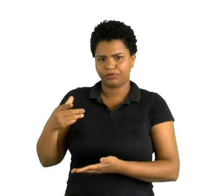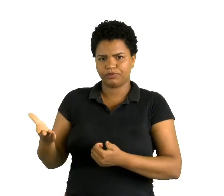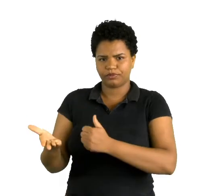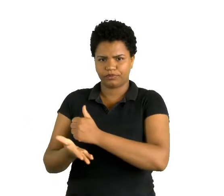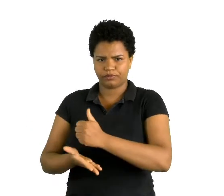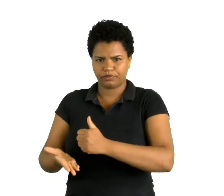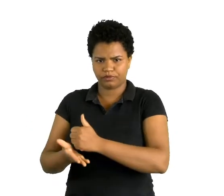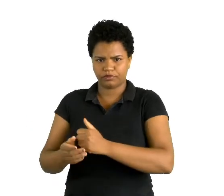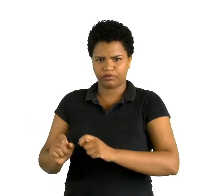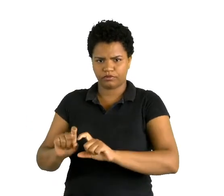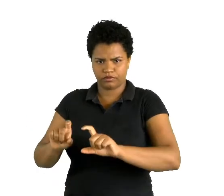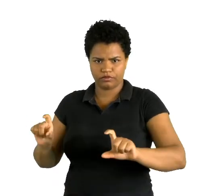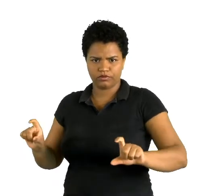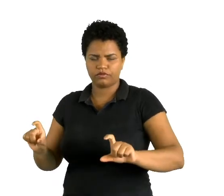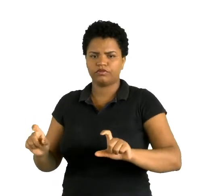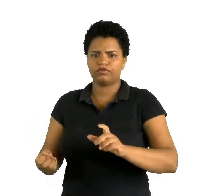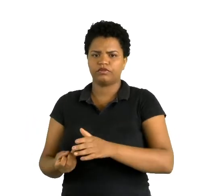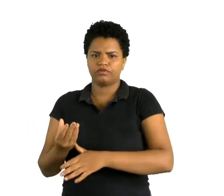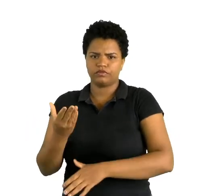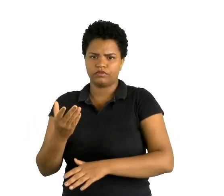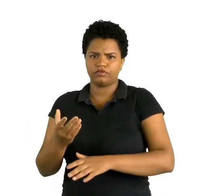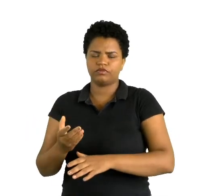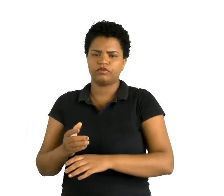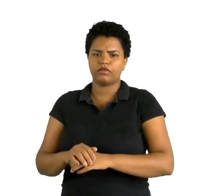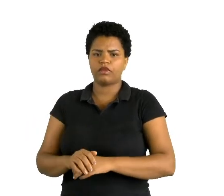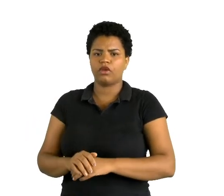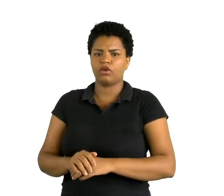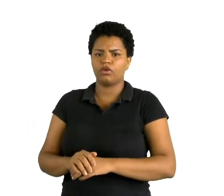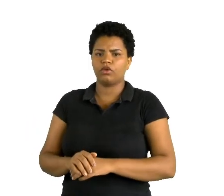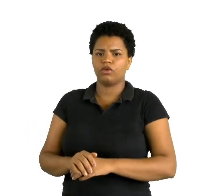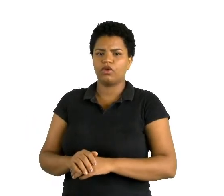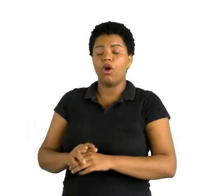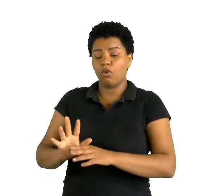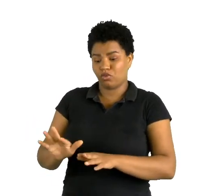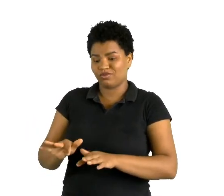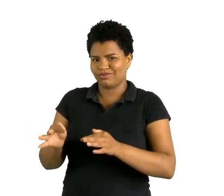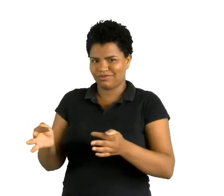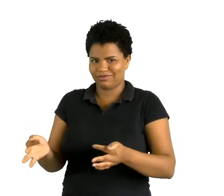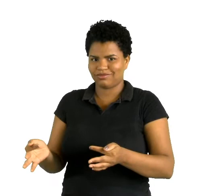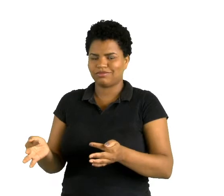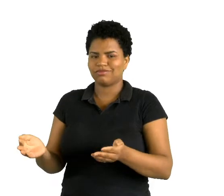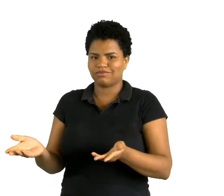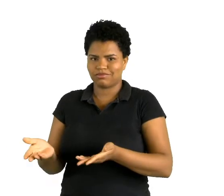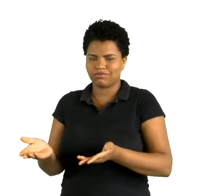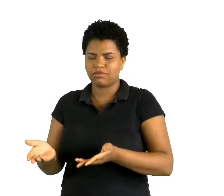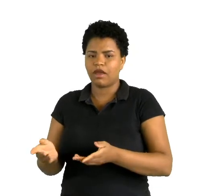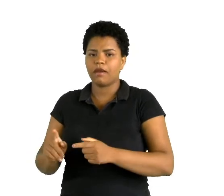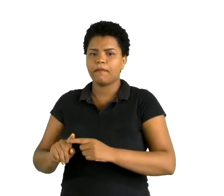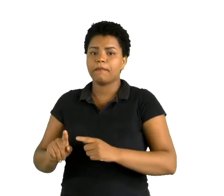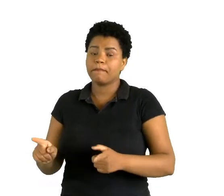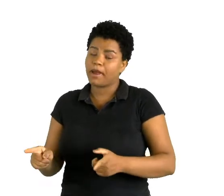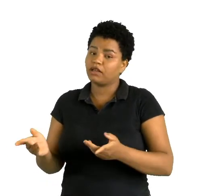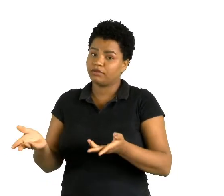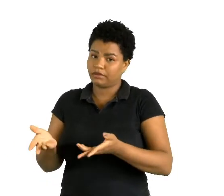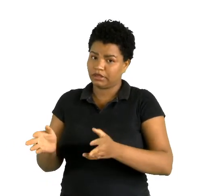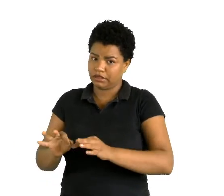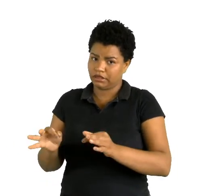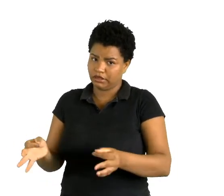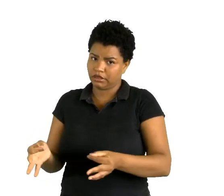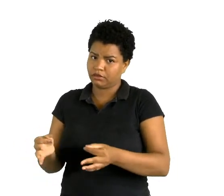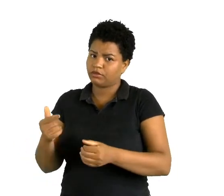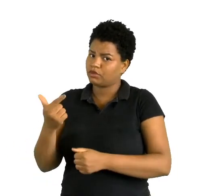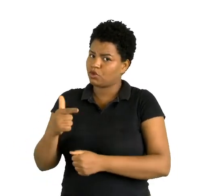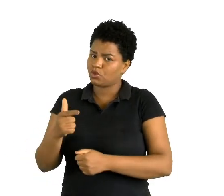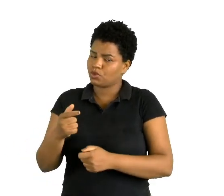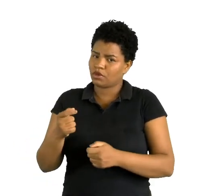sua formação o Simple Present, né? Mas ele tem um diferencial. Notem que no Simple Present não há necessidade